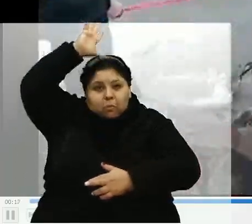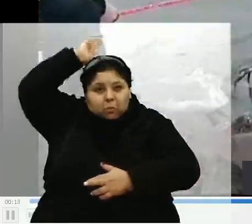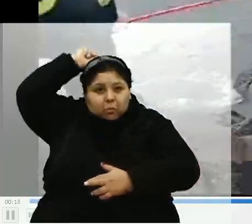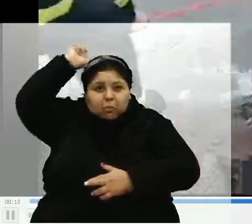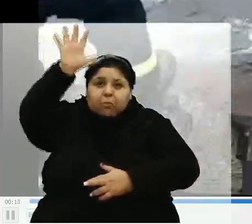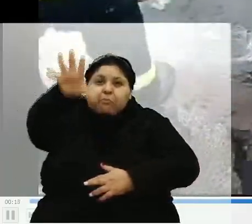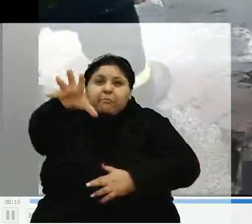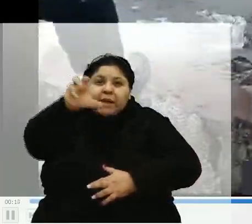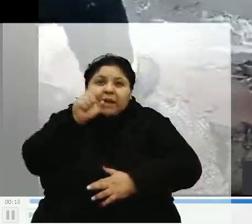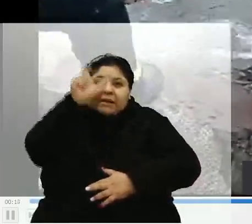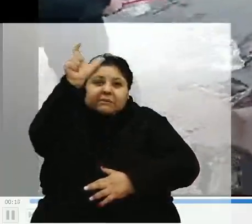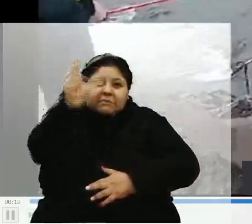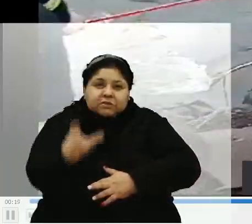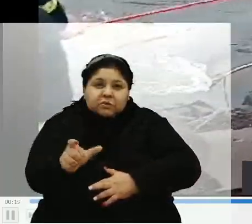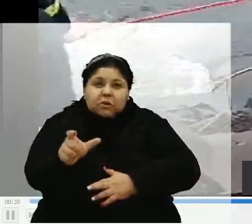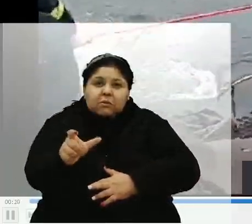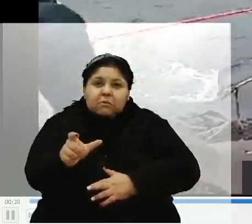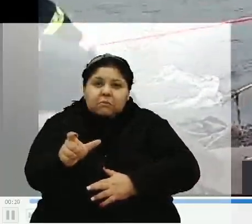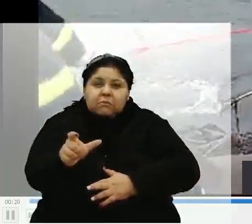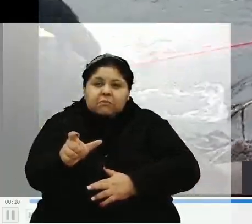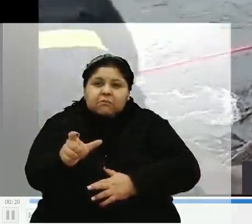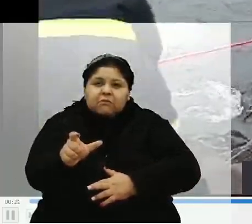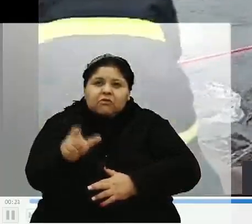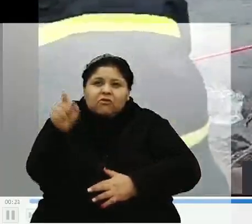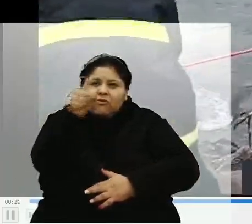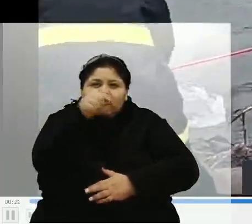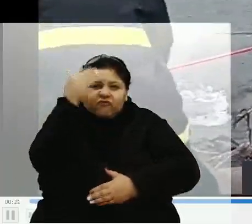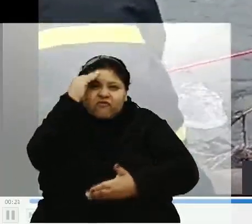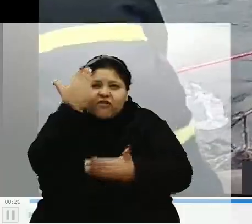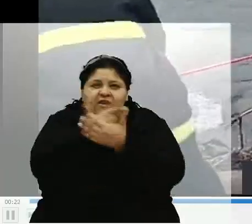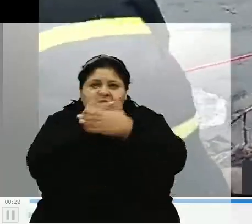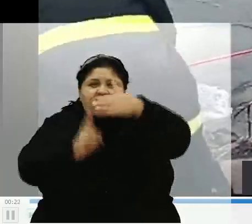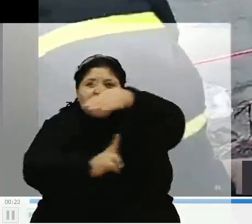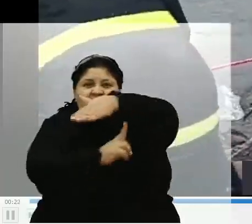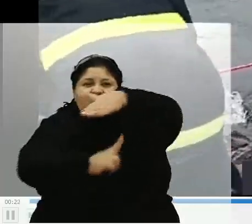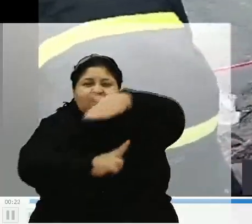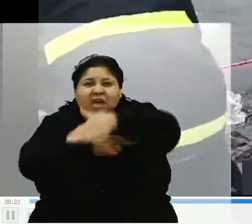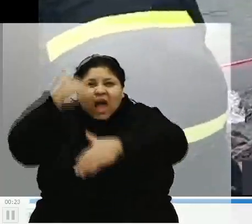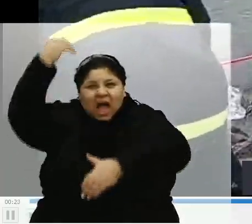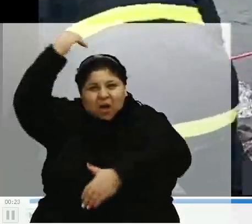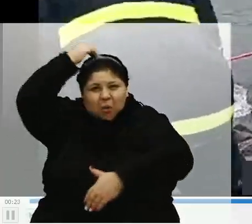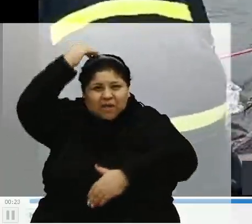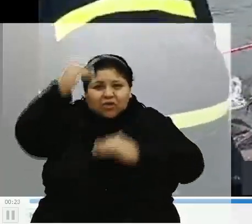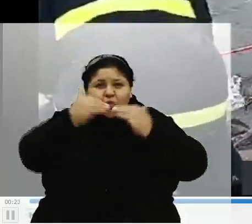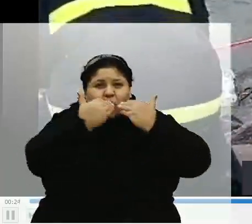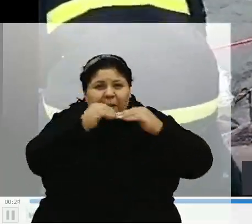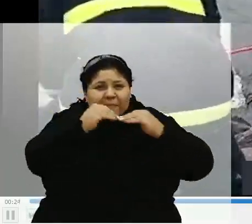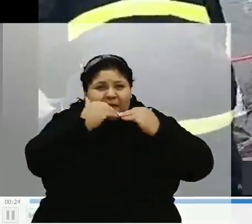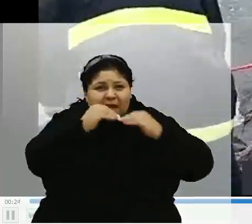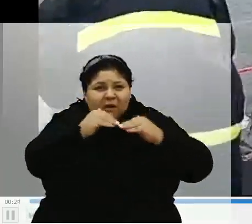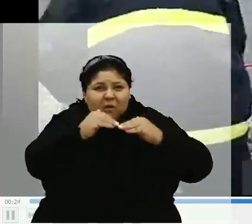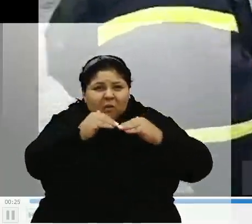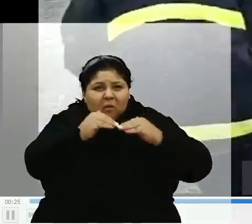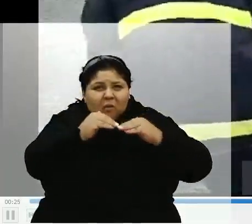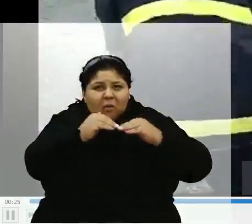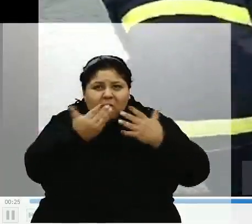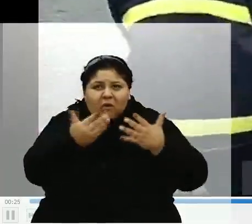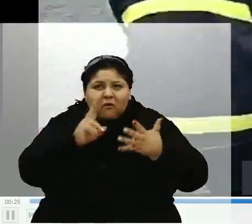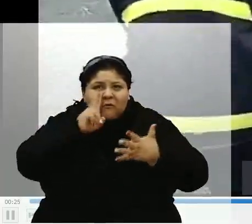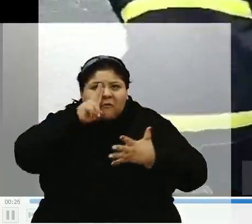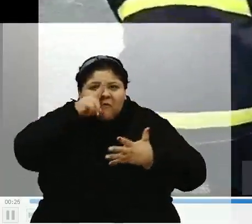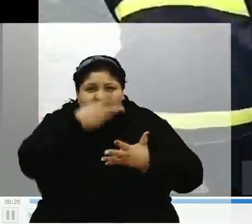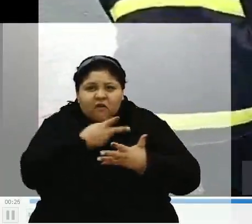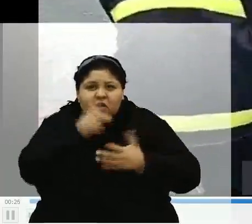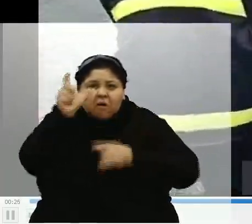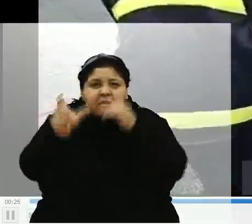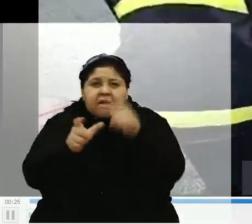é bem próxima da ponte. Vocês acreditam que essa ponte aguenta um caminhão? Aguenta carreta? Aguenta... E as